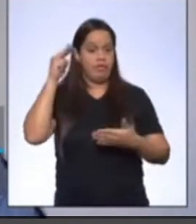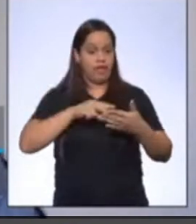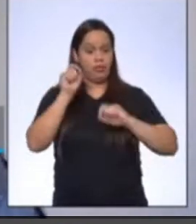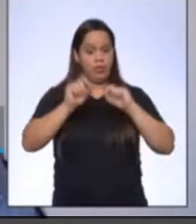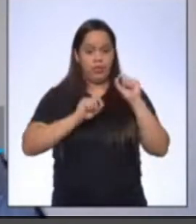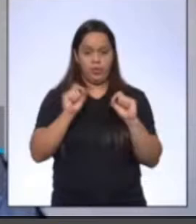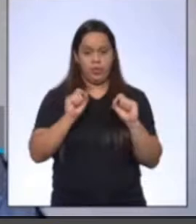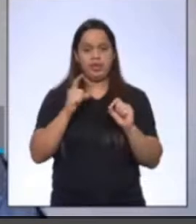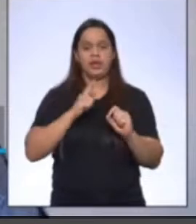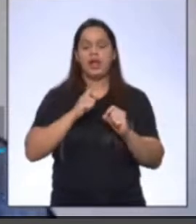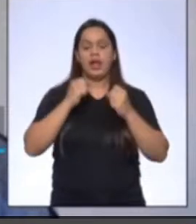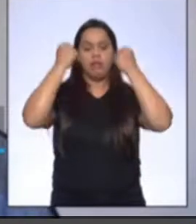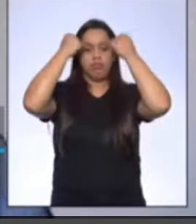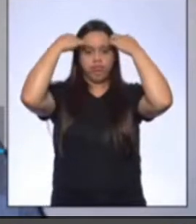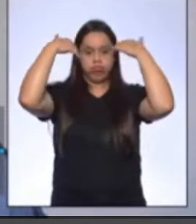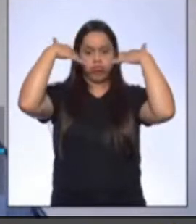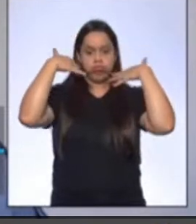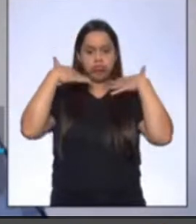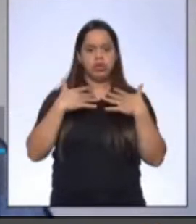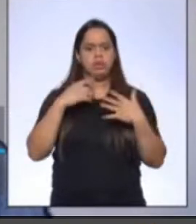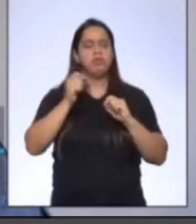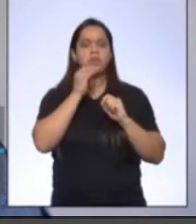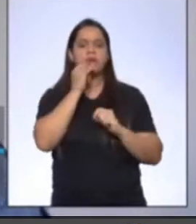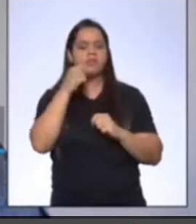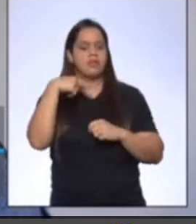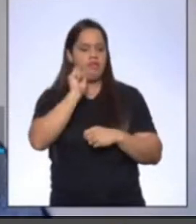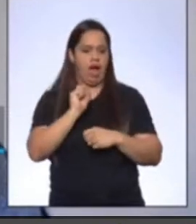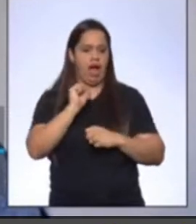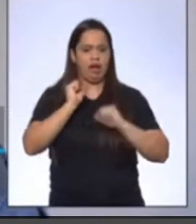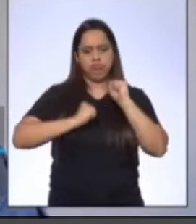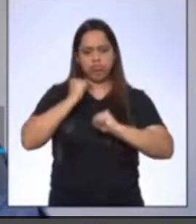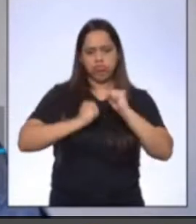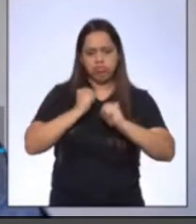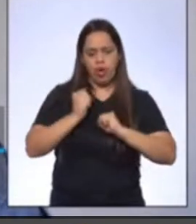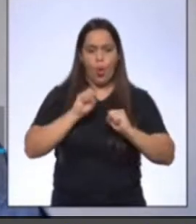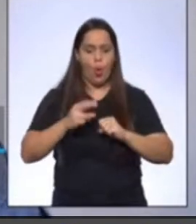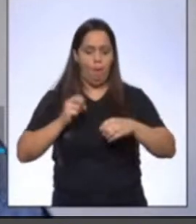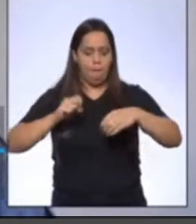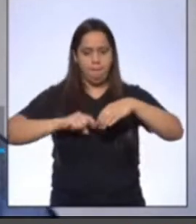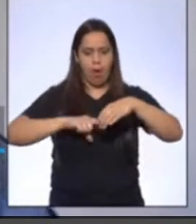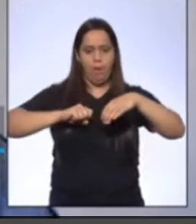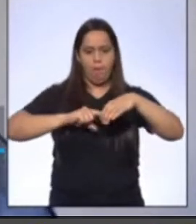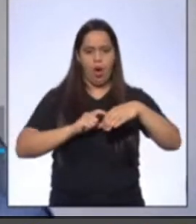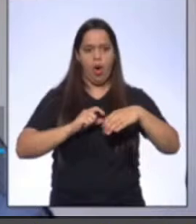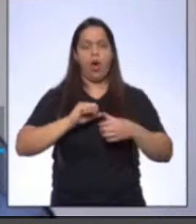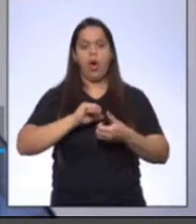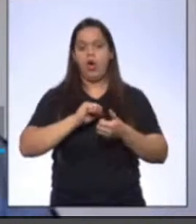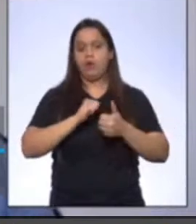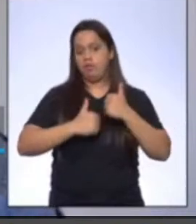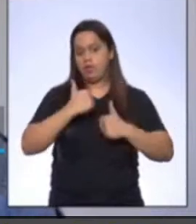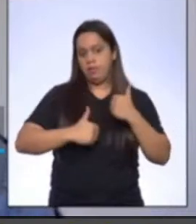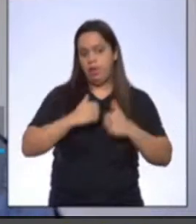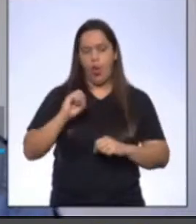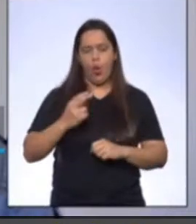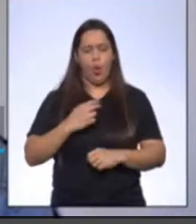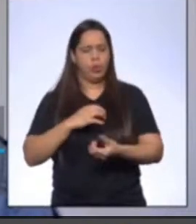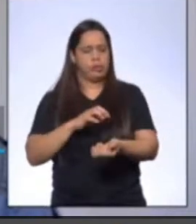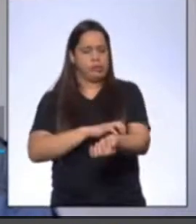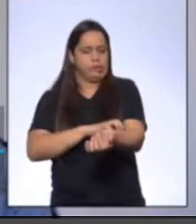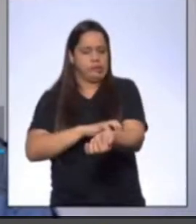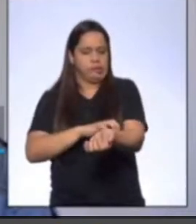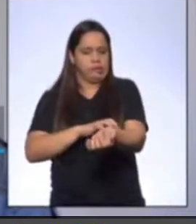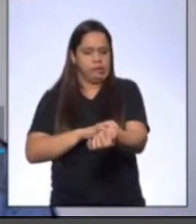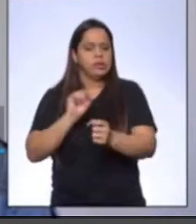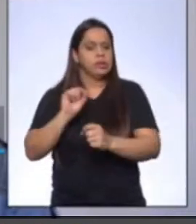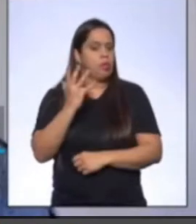Com muito suor. Quando você joga bola, quando você corre, quando você fica nervoso, você tem muito suor,